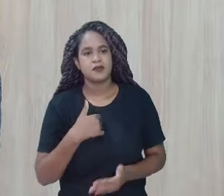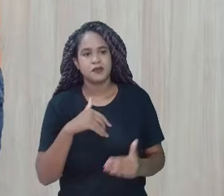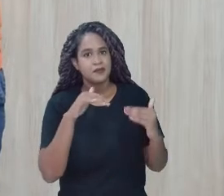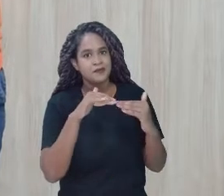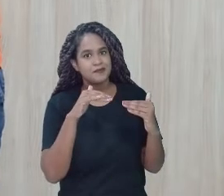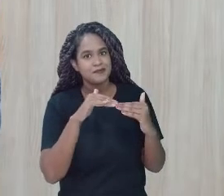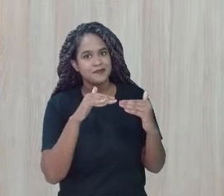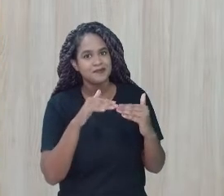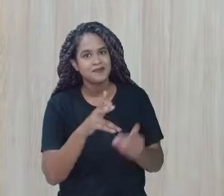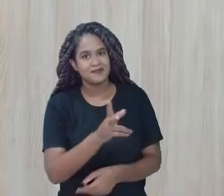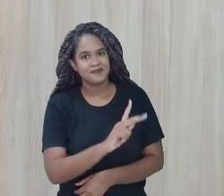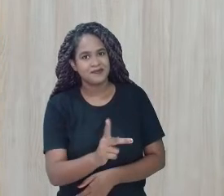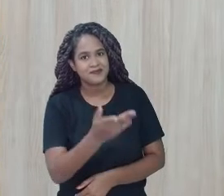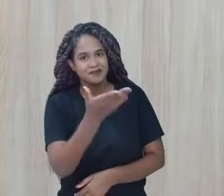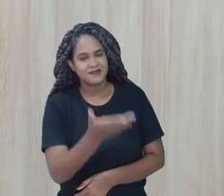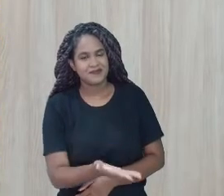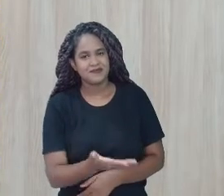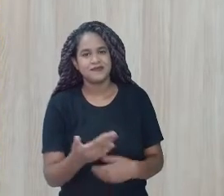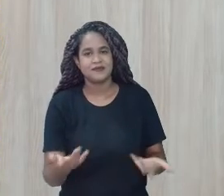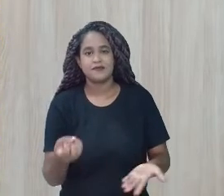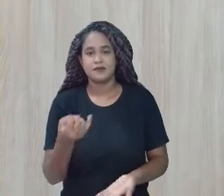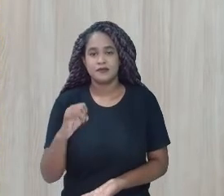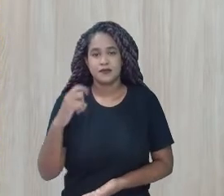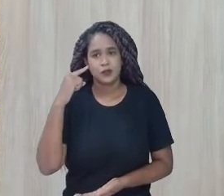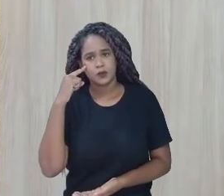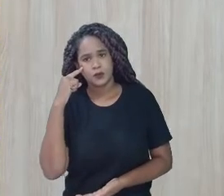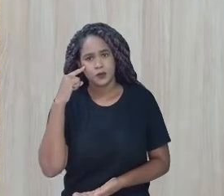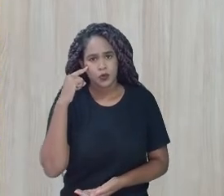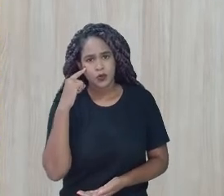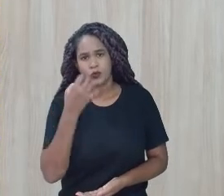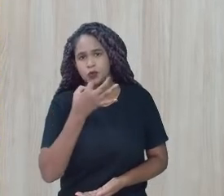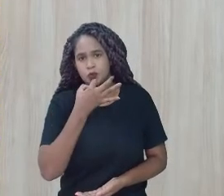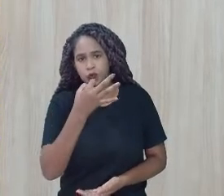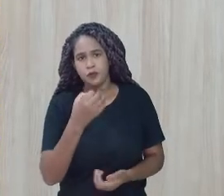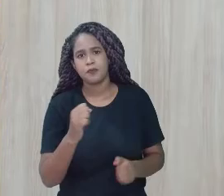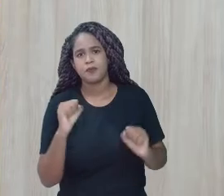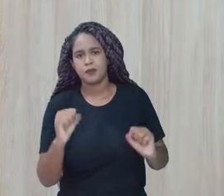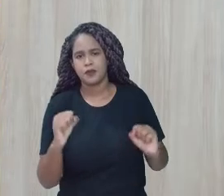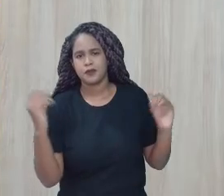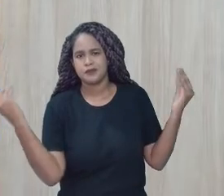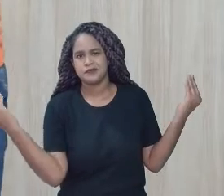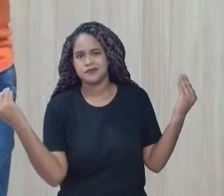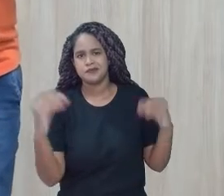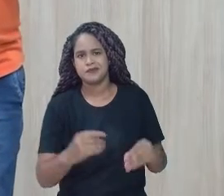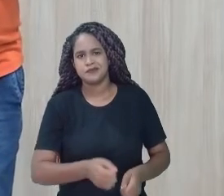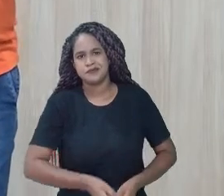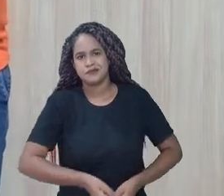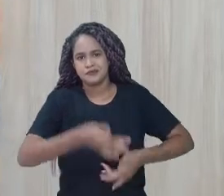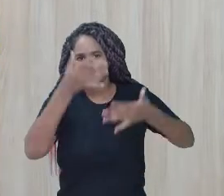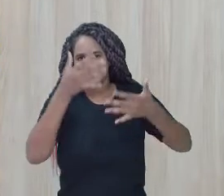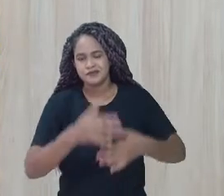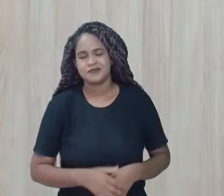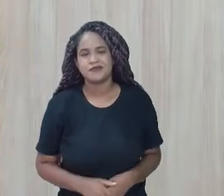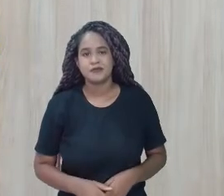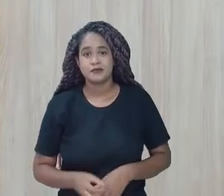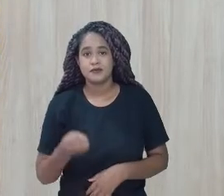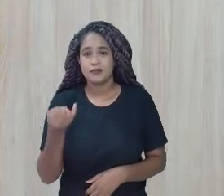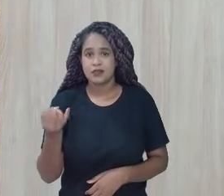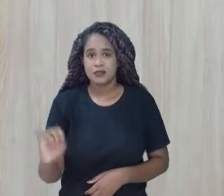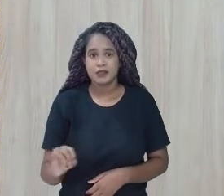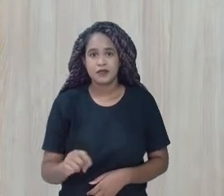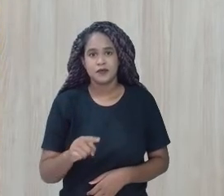professora Vanessa. Então, qualquer dúvida, qualquer comentário, joga lá no chat. E se você está